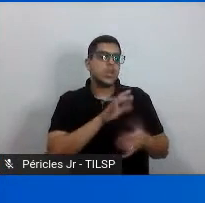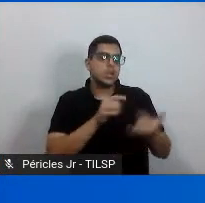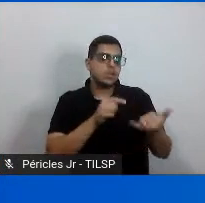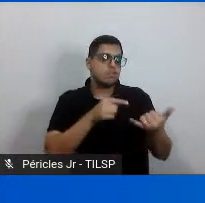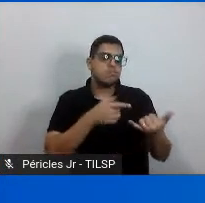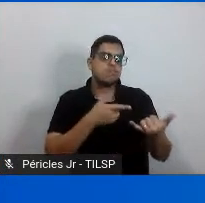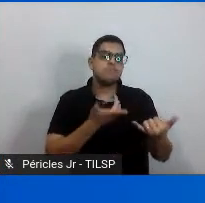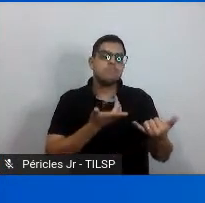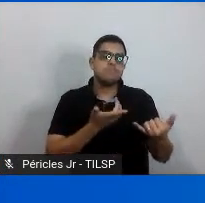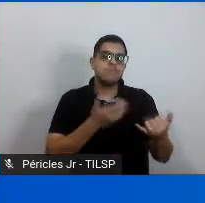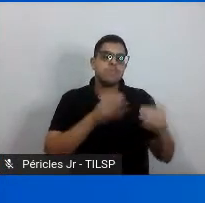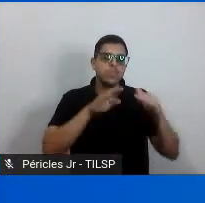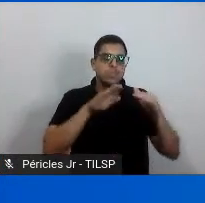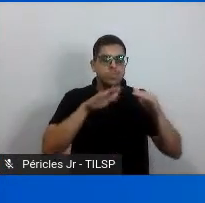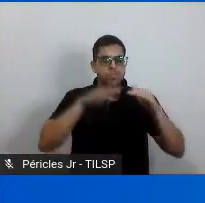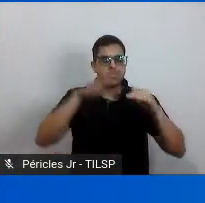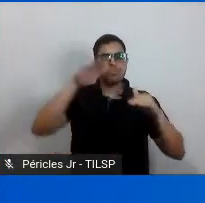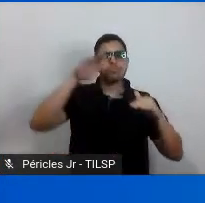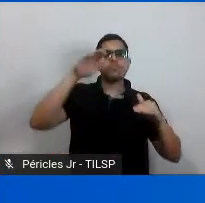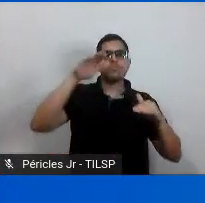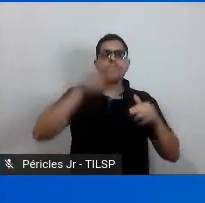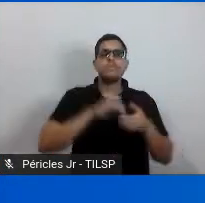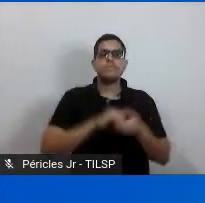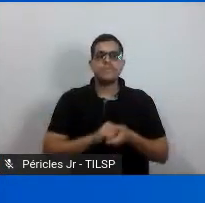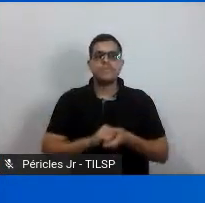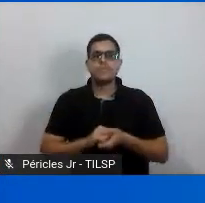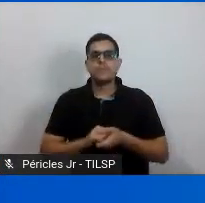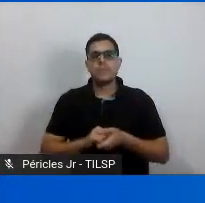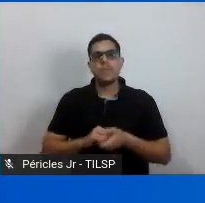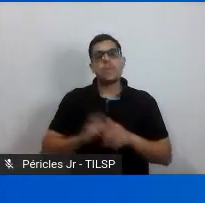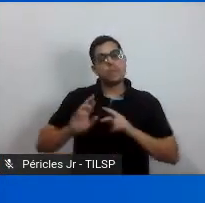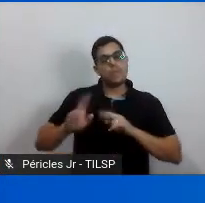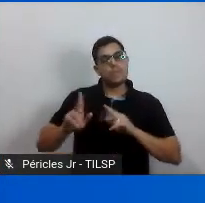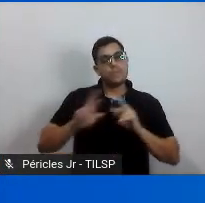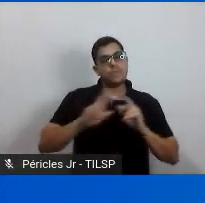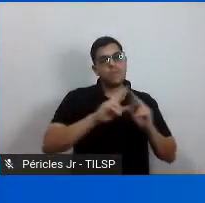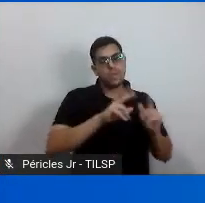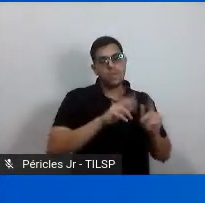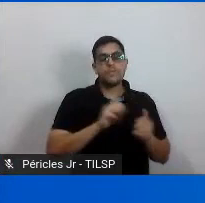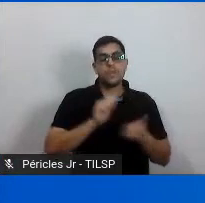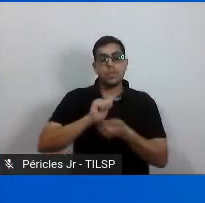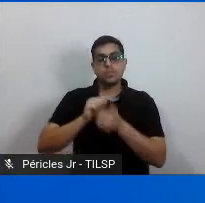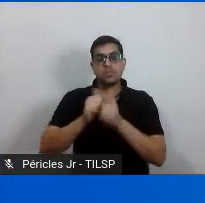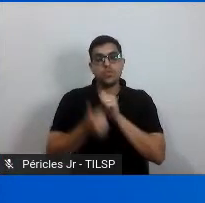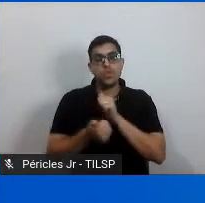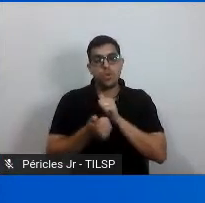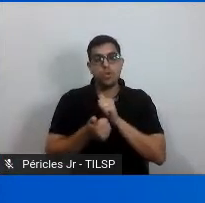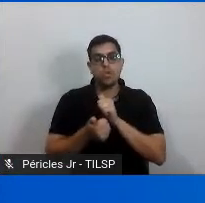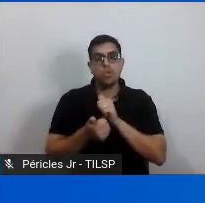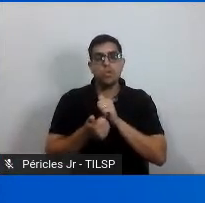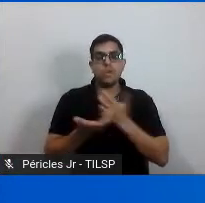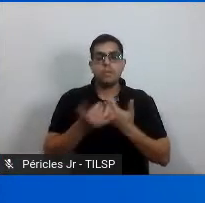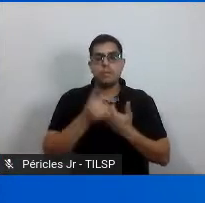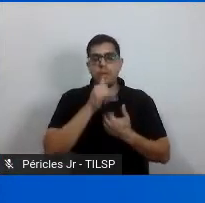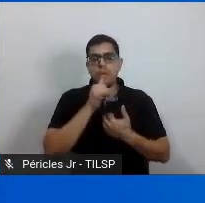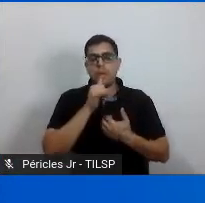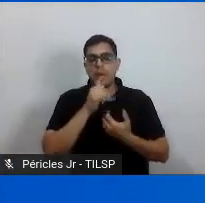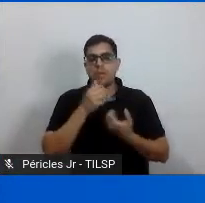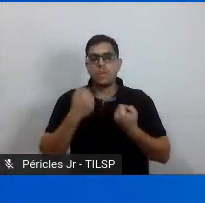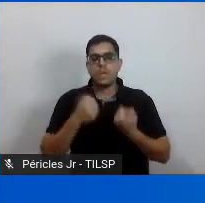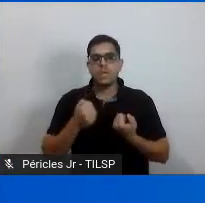tem uma diferenciação entre o tipo de atividade né no caso de jogos né que demandam é uma largura de banda né